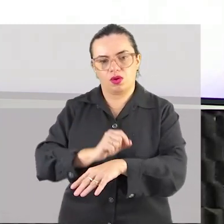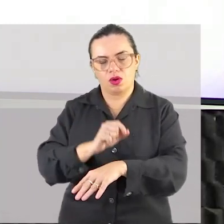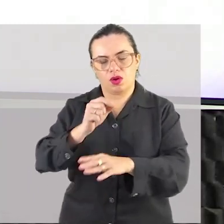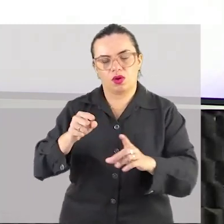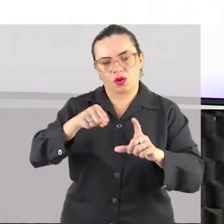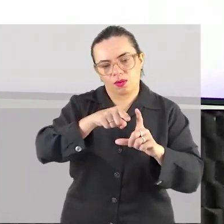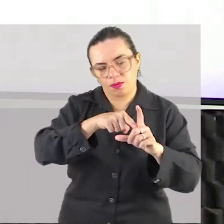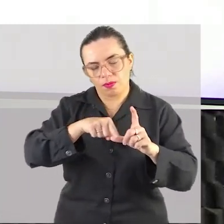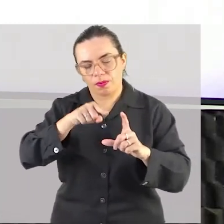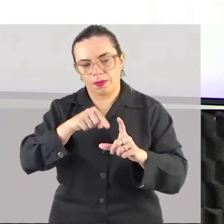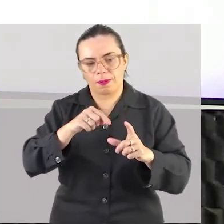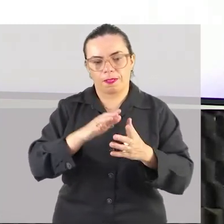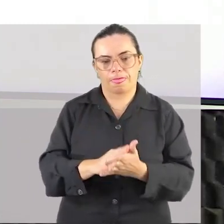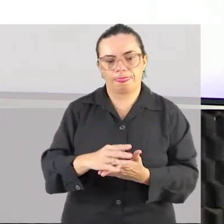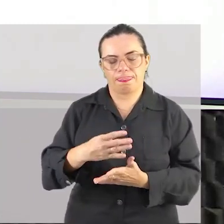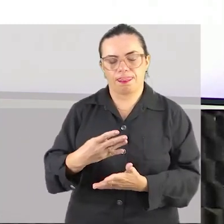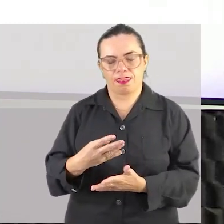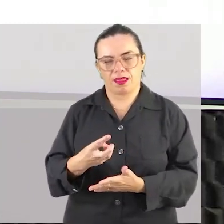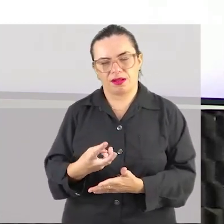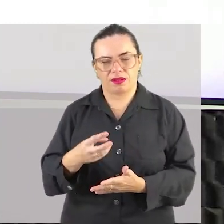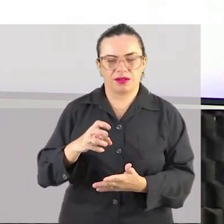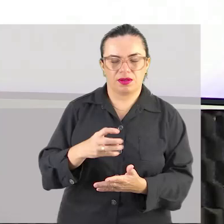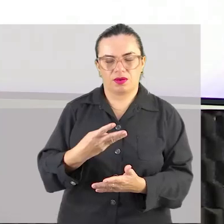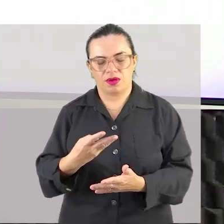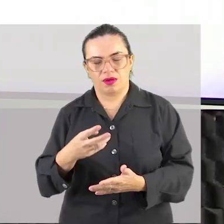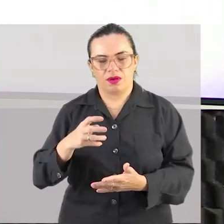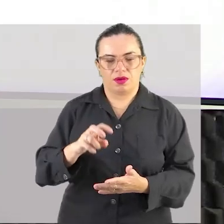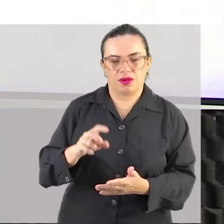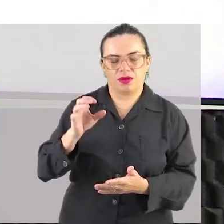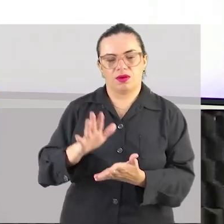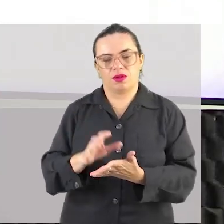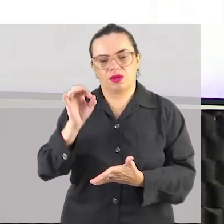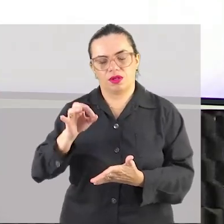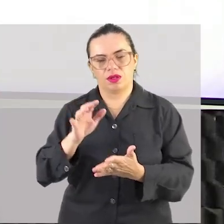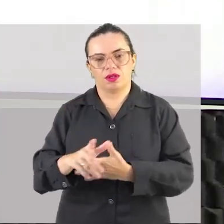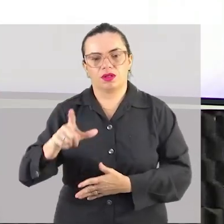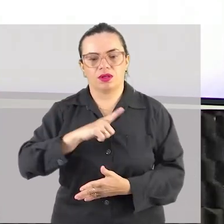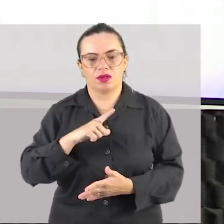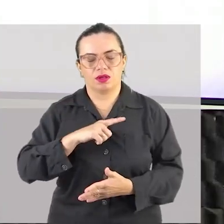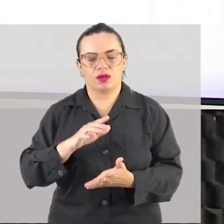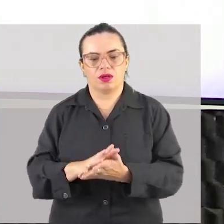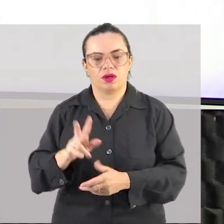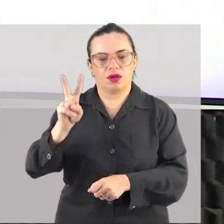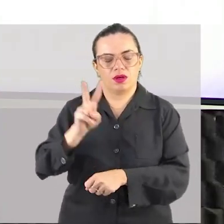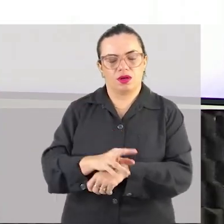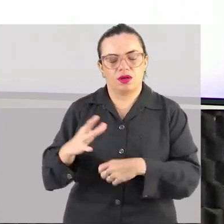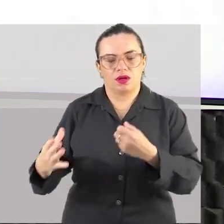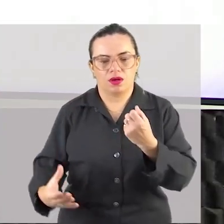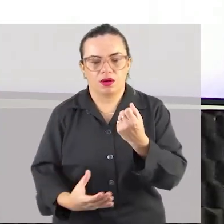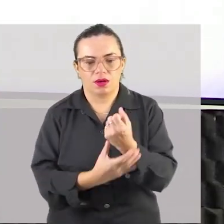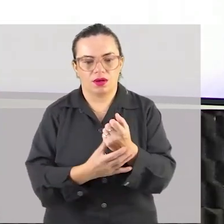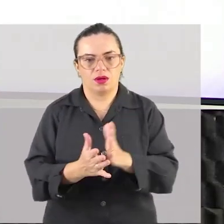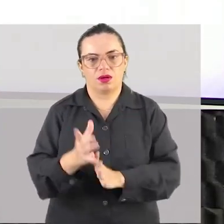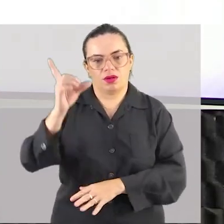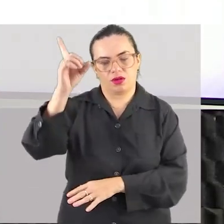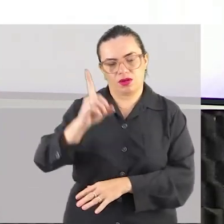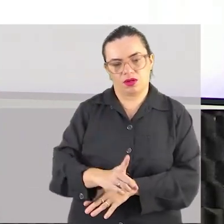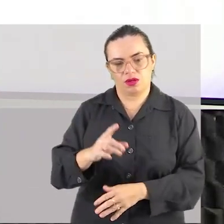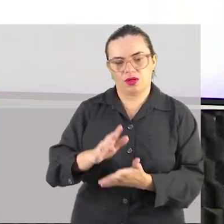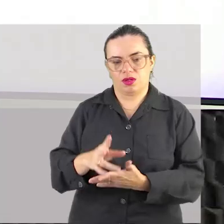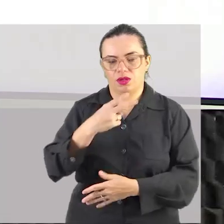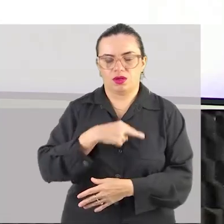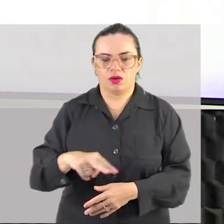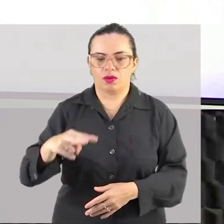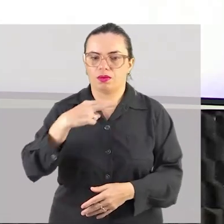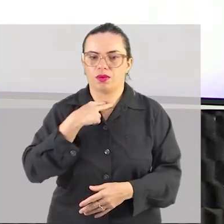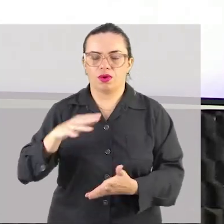ter também uma proteção para essas áreas. Sem contar que de toda a terra que você tem o direito, você não pode